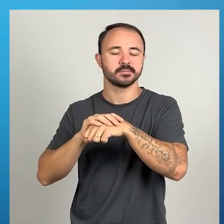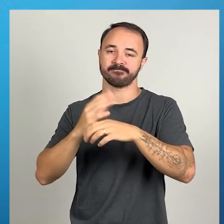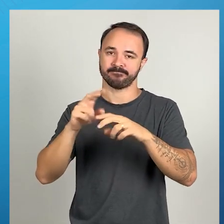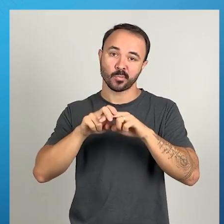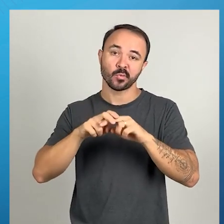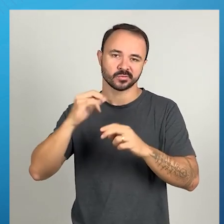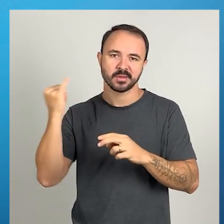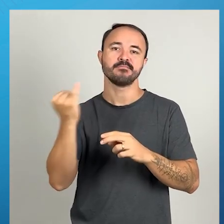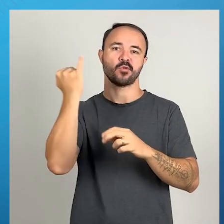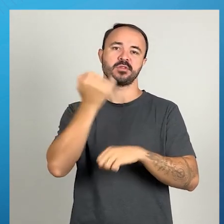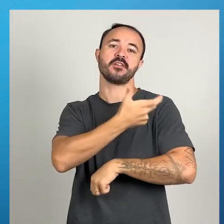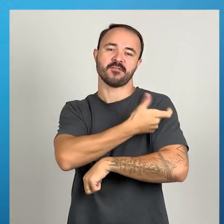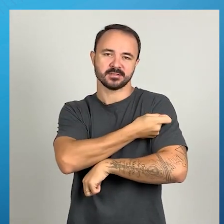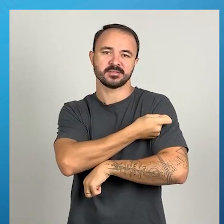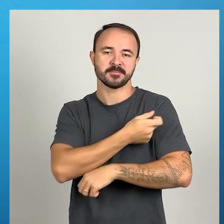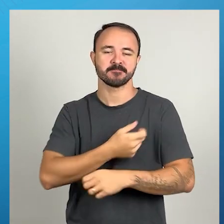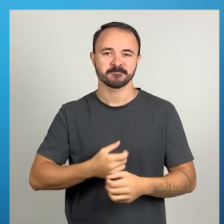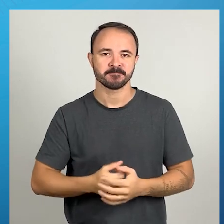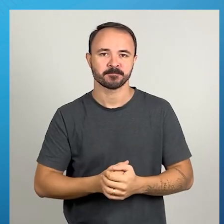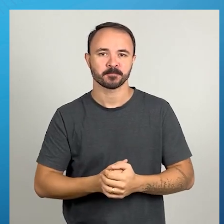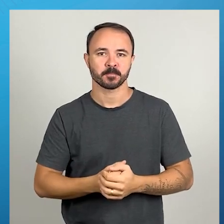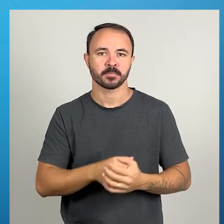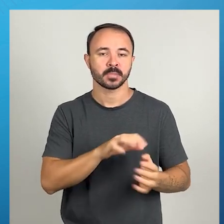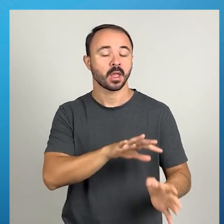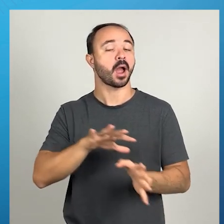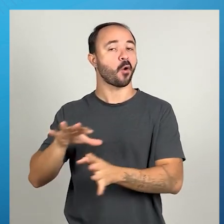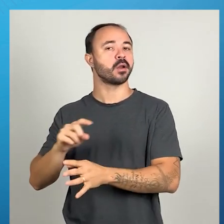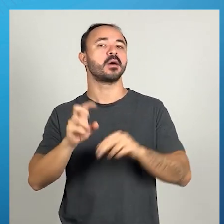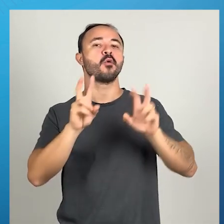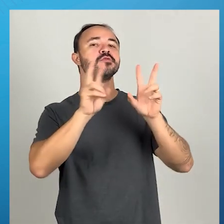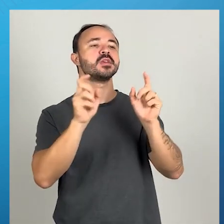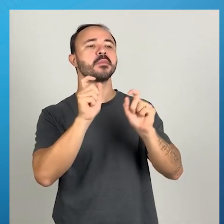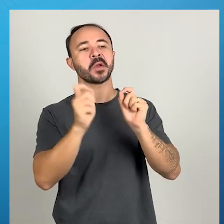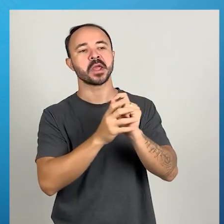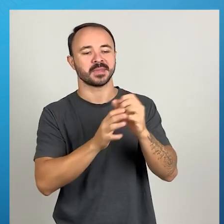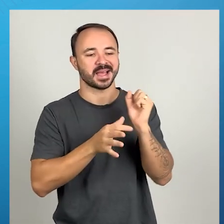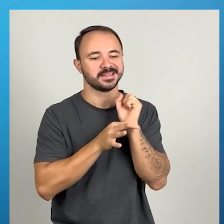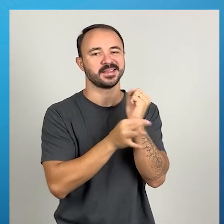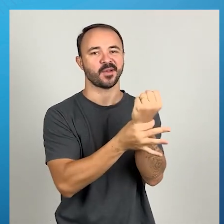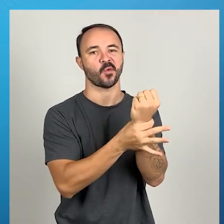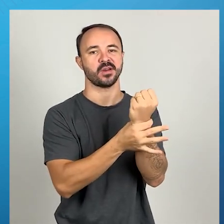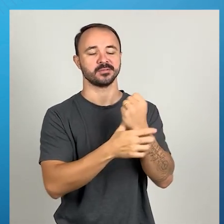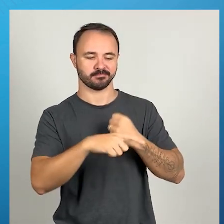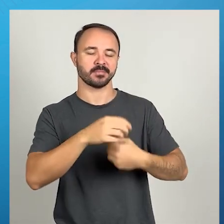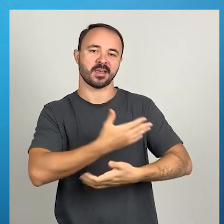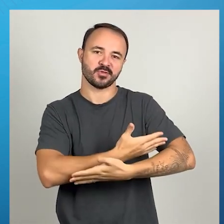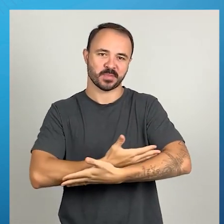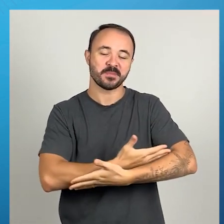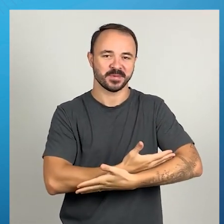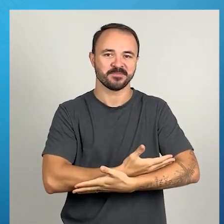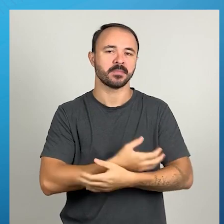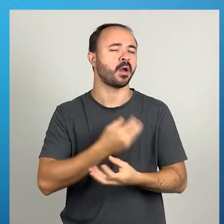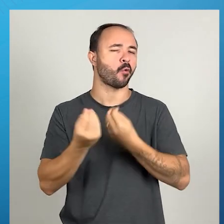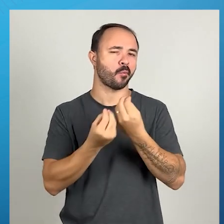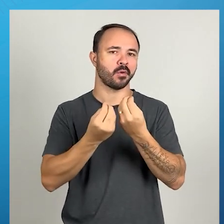crianças. Agora vamos abordar o tema que fala sobre a segurança do bebê. Né? É importante que a gente tenha